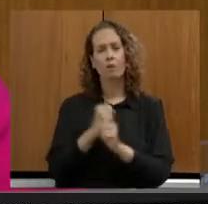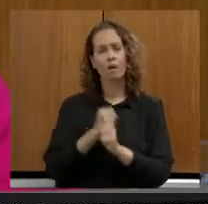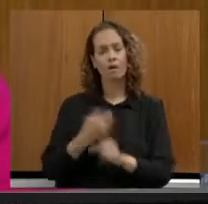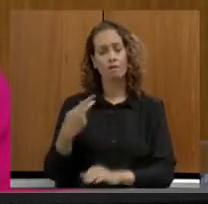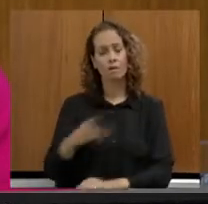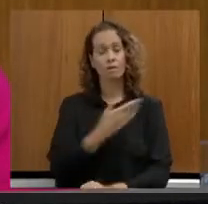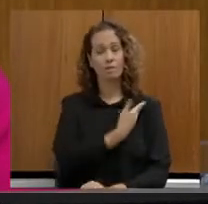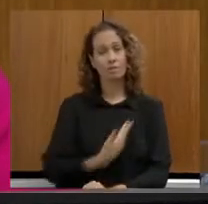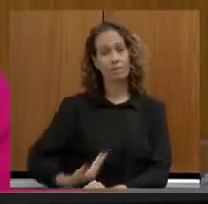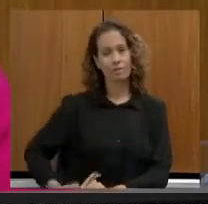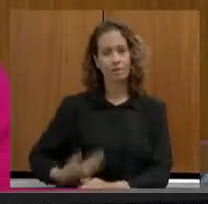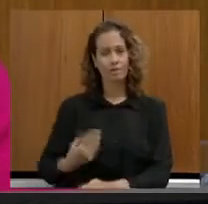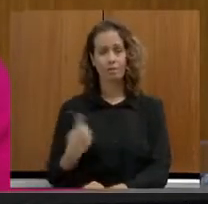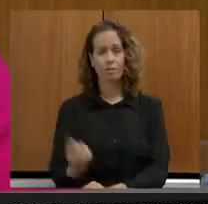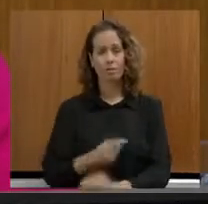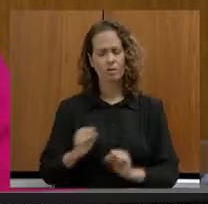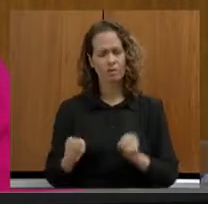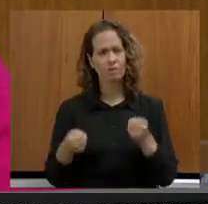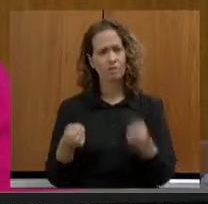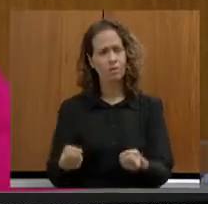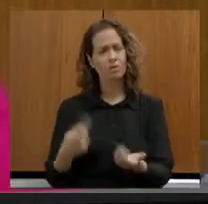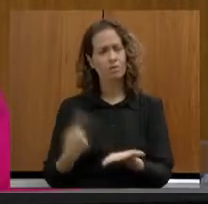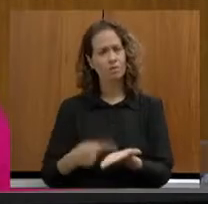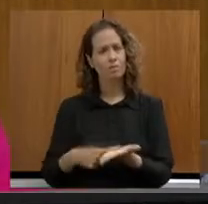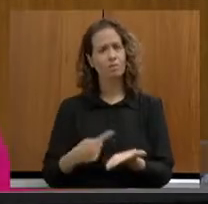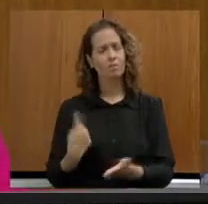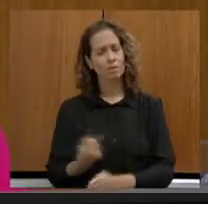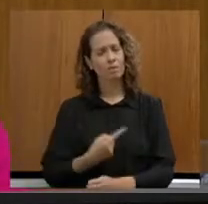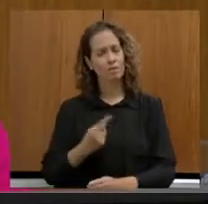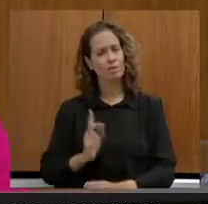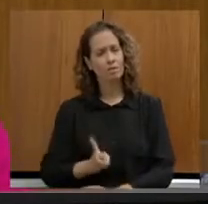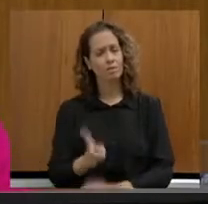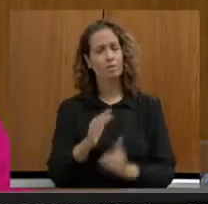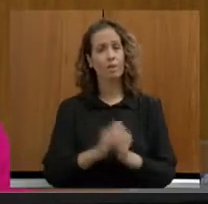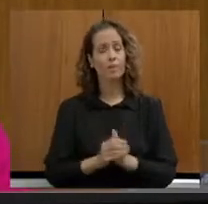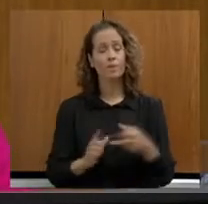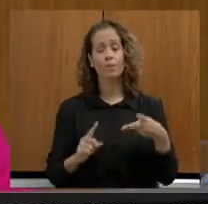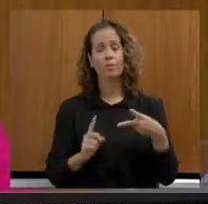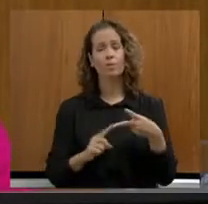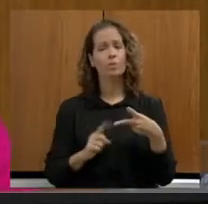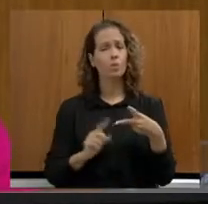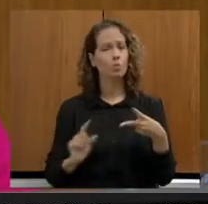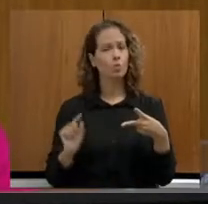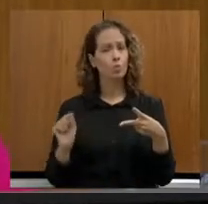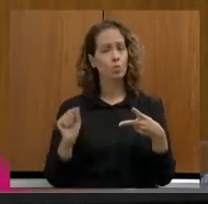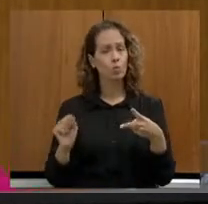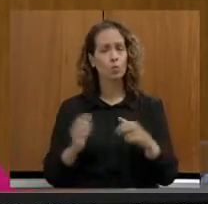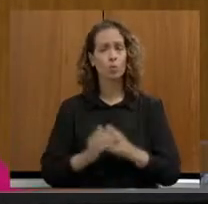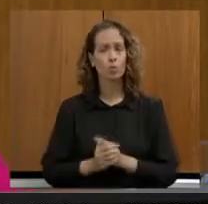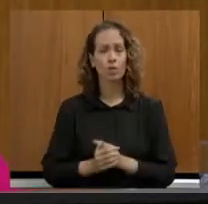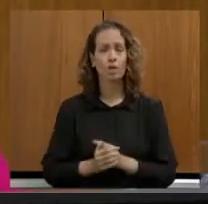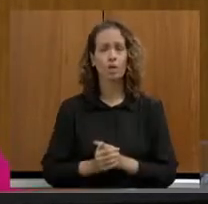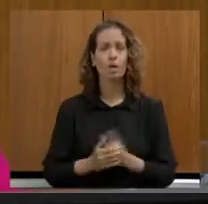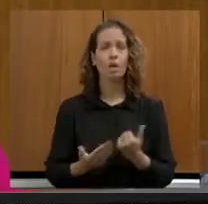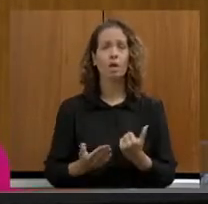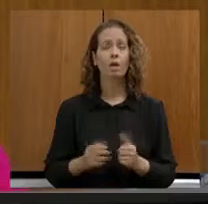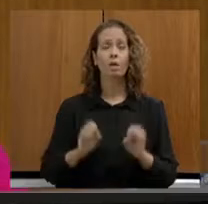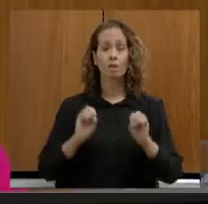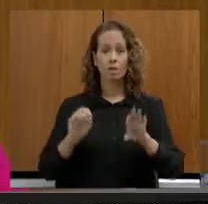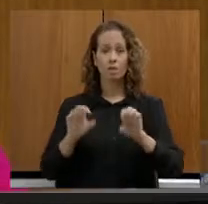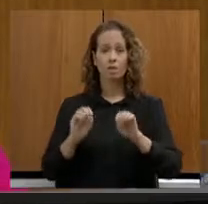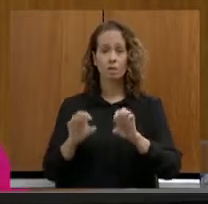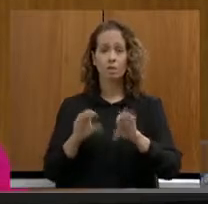compromisso esse esforço para gente caminhar nesse sentido e o segundo. Secretária tem a ver com a educação do